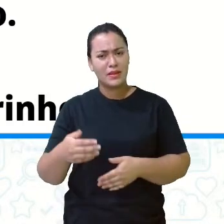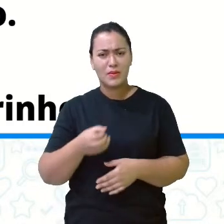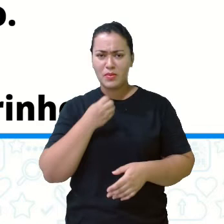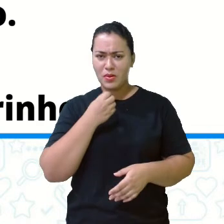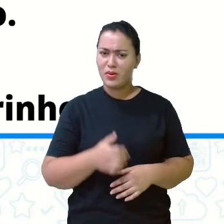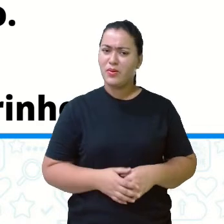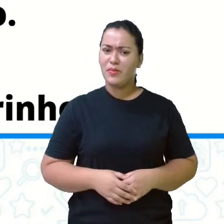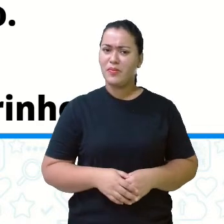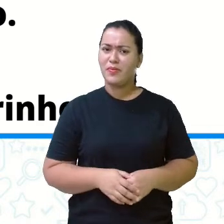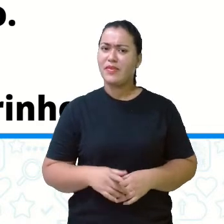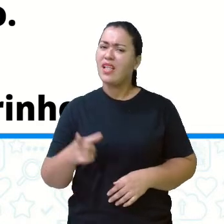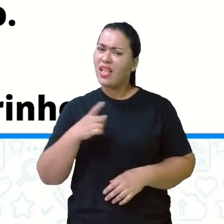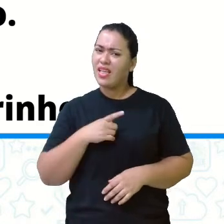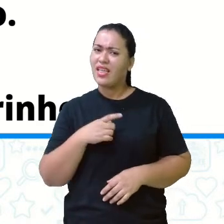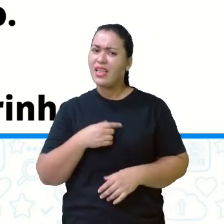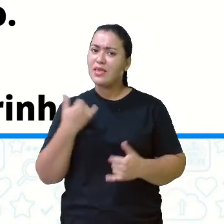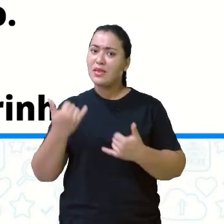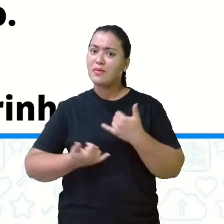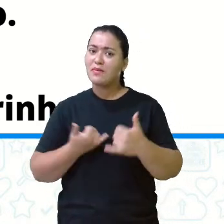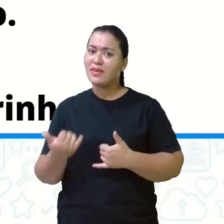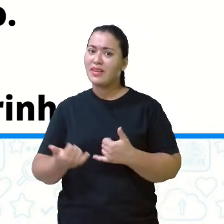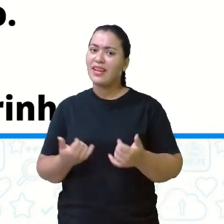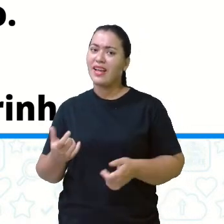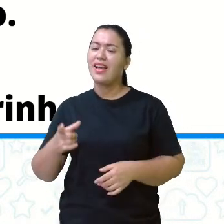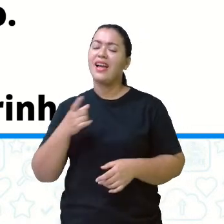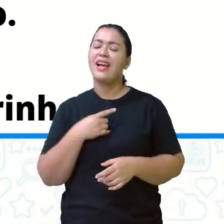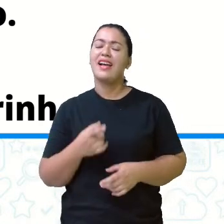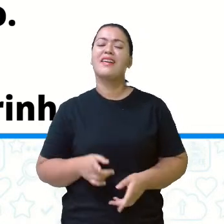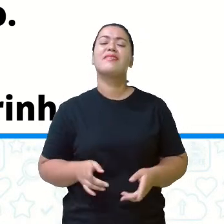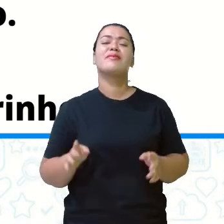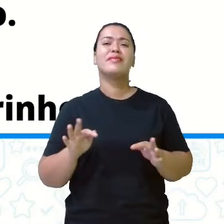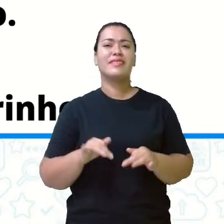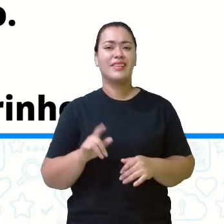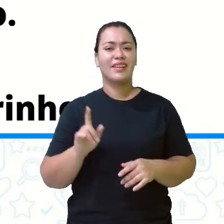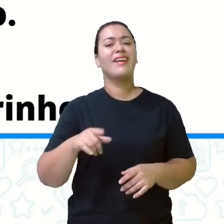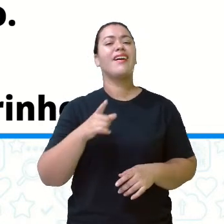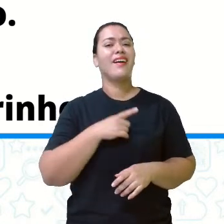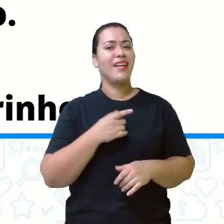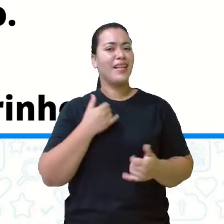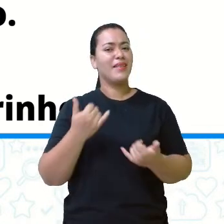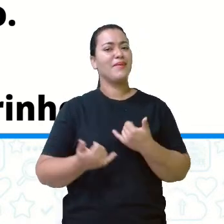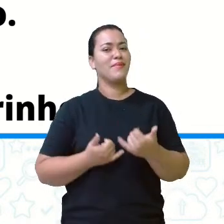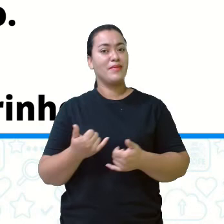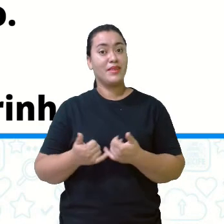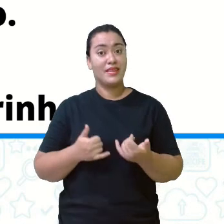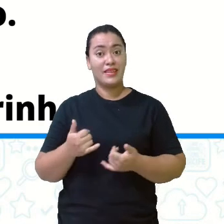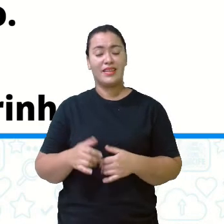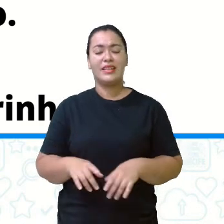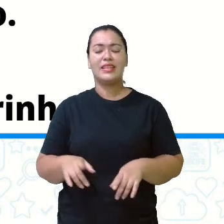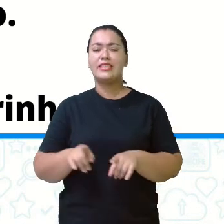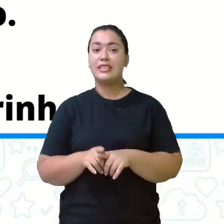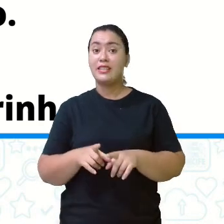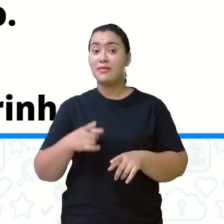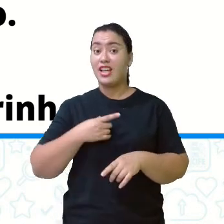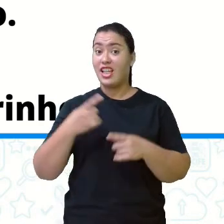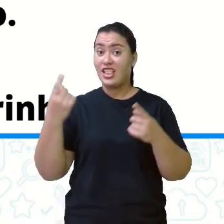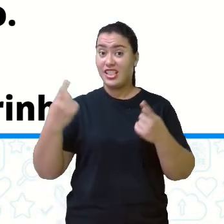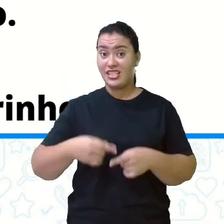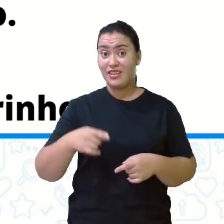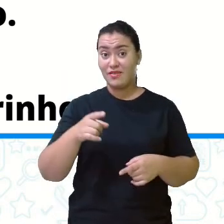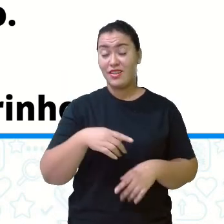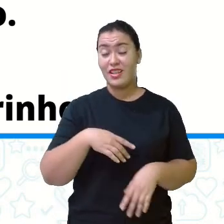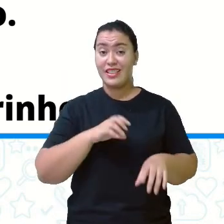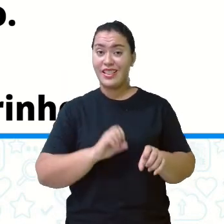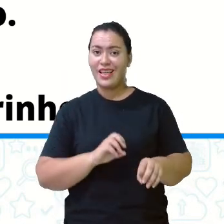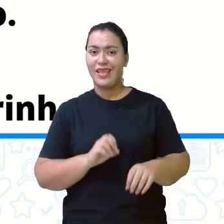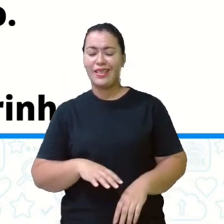jogo hoje, Márcia? Ai, tem, viu? No final da aula, ó, vamos correr para dar tempo pra gente jogar, brincar. Mas no começo já tem desafio aí, viu, Mauricéia? Vocês sabem